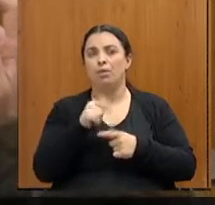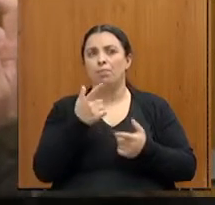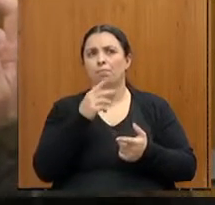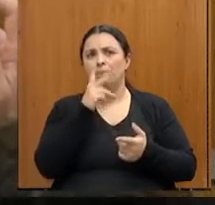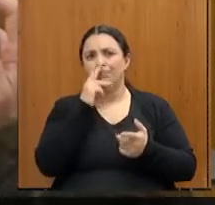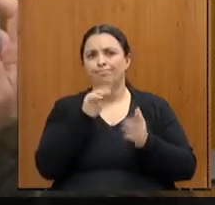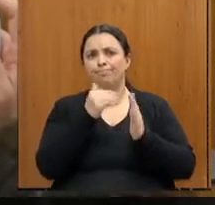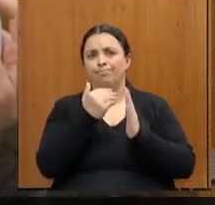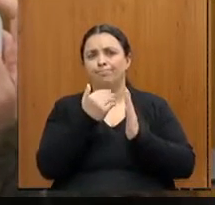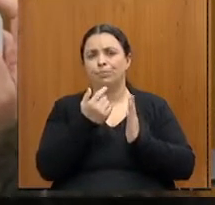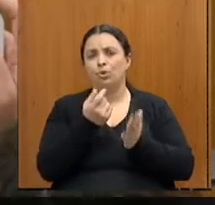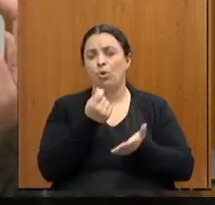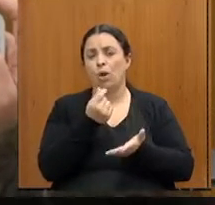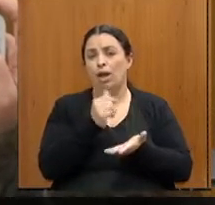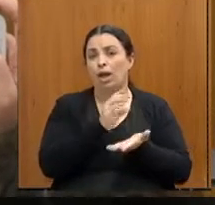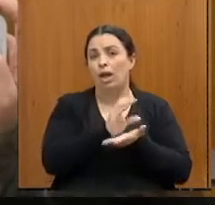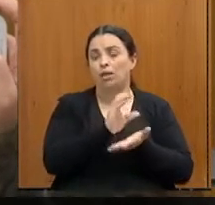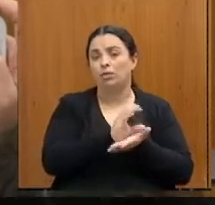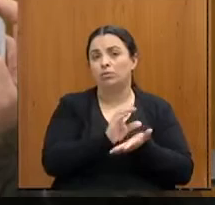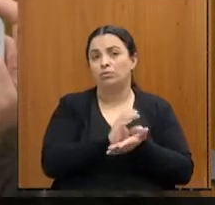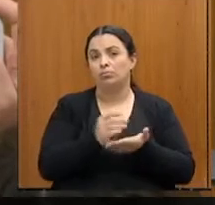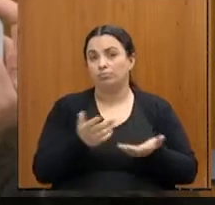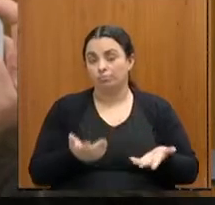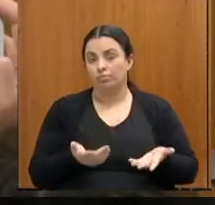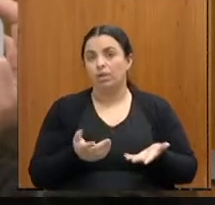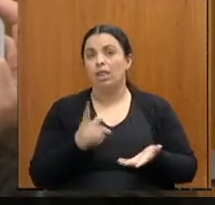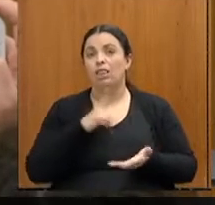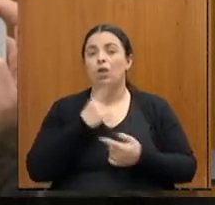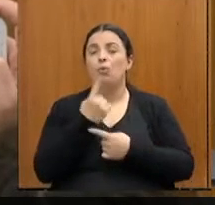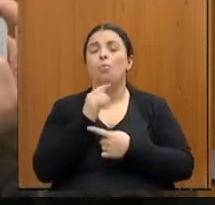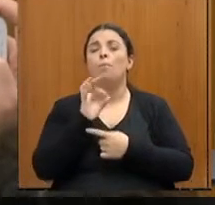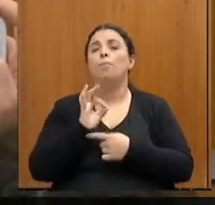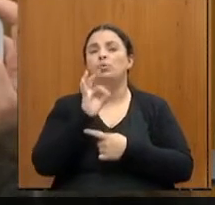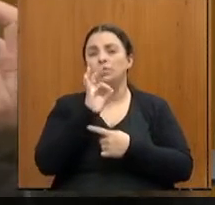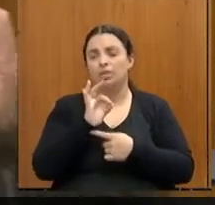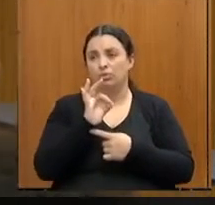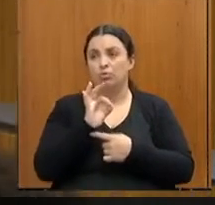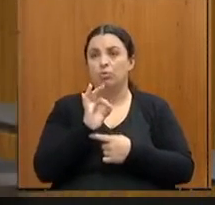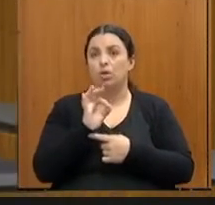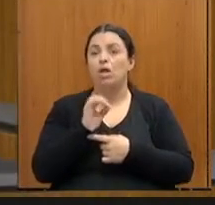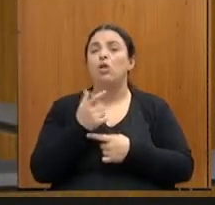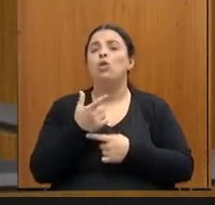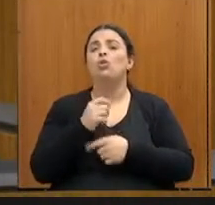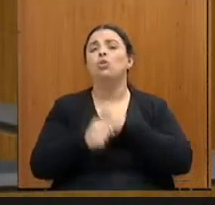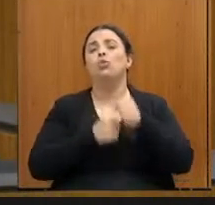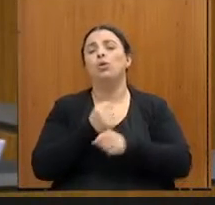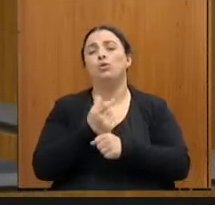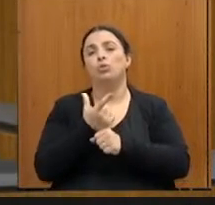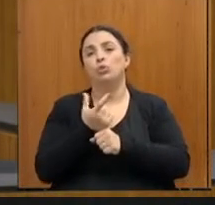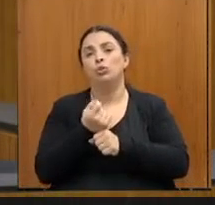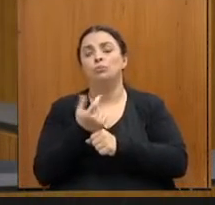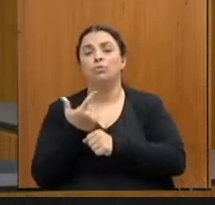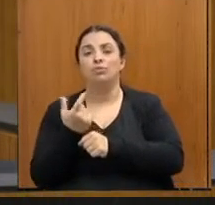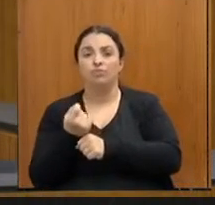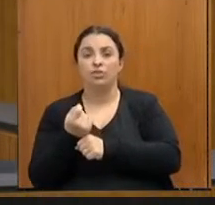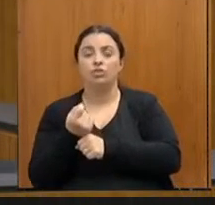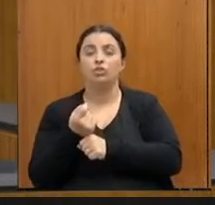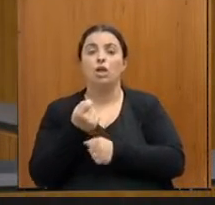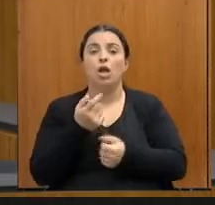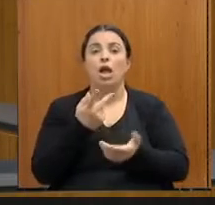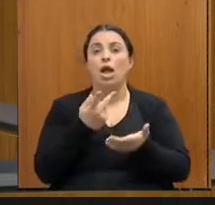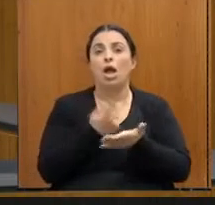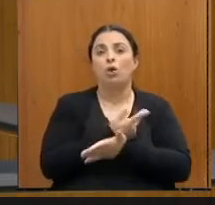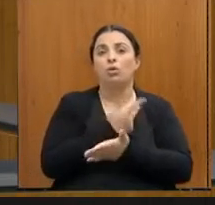é um por cento 2020 a execução do que foi orçado